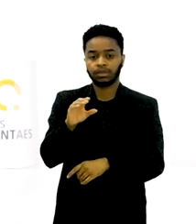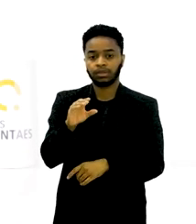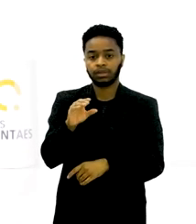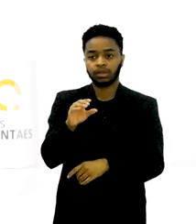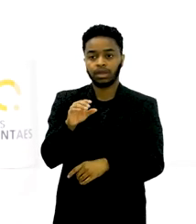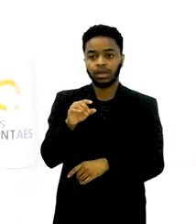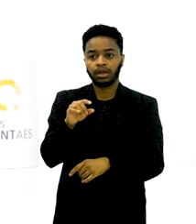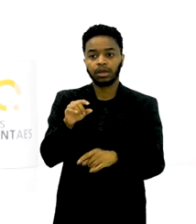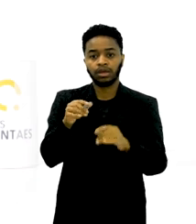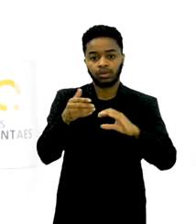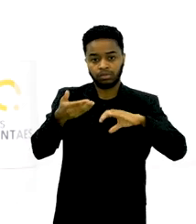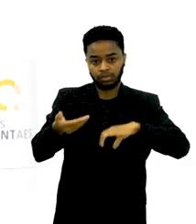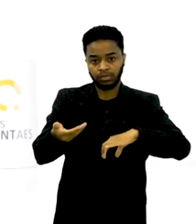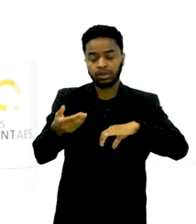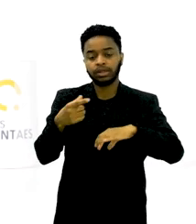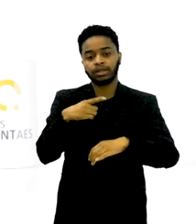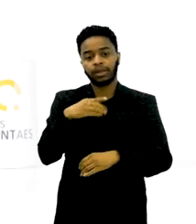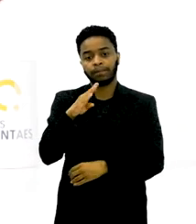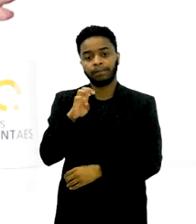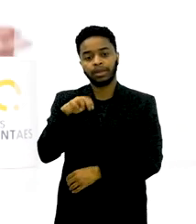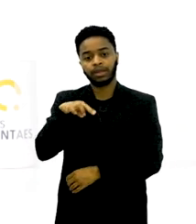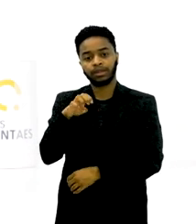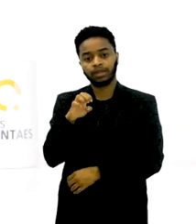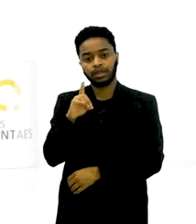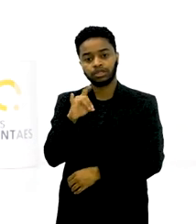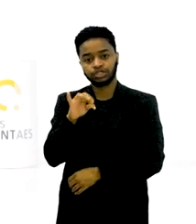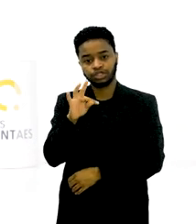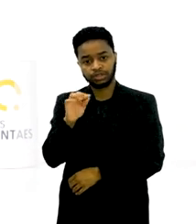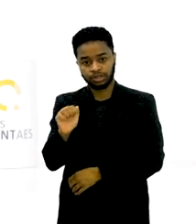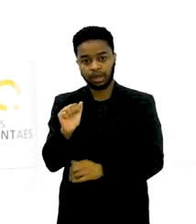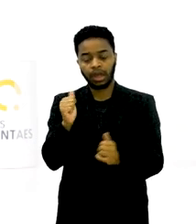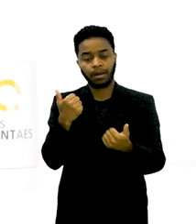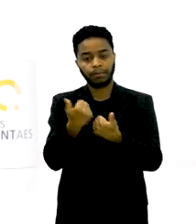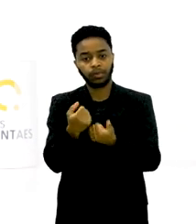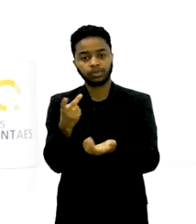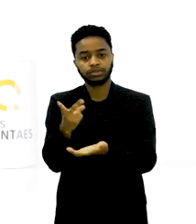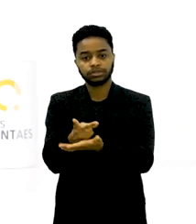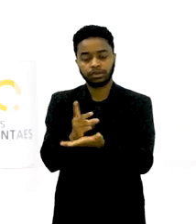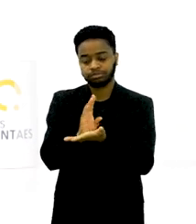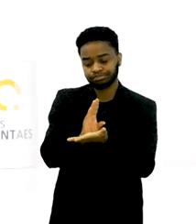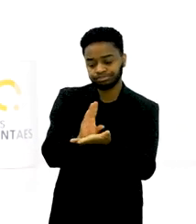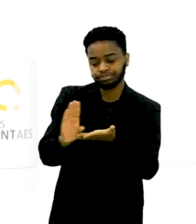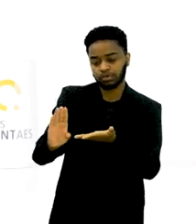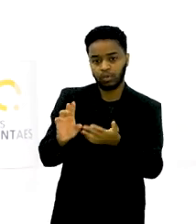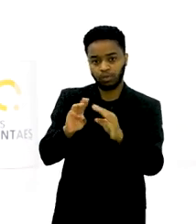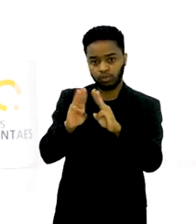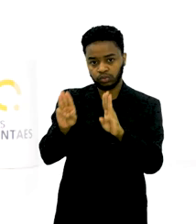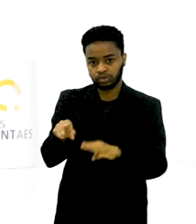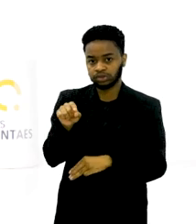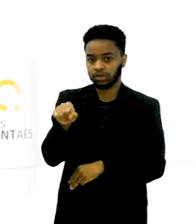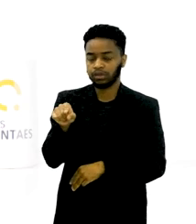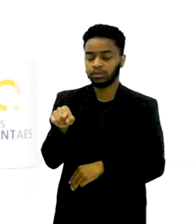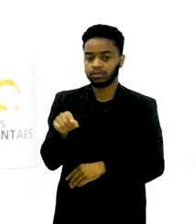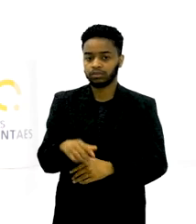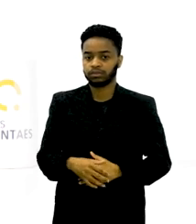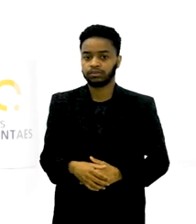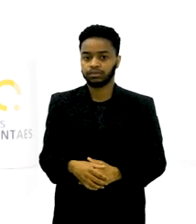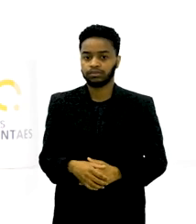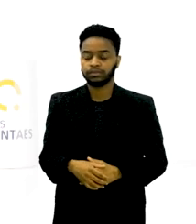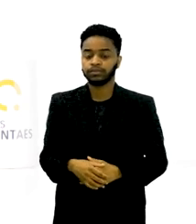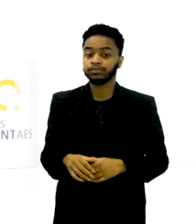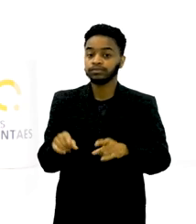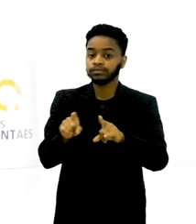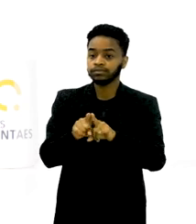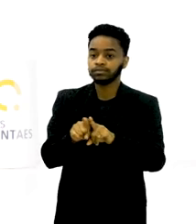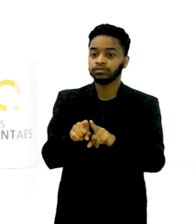diz você a Benedita é uma pessoa que é da comissão de cultura e apoia financeiramente o museu do Samba